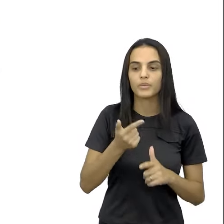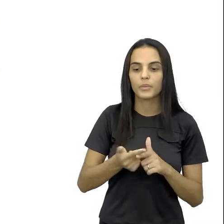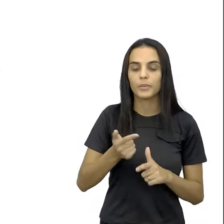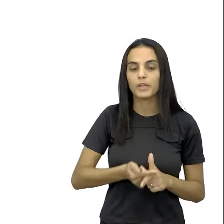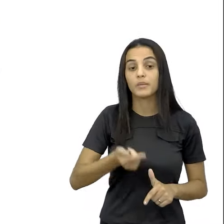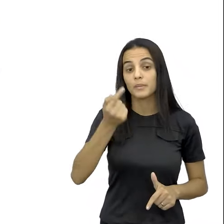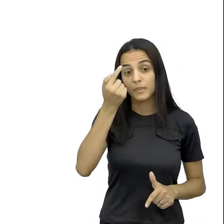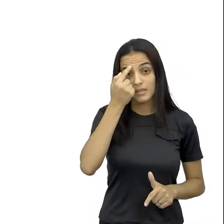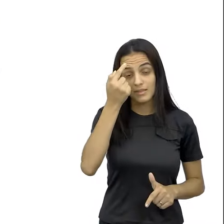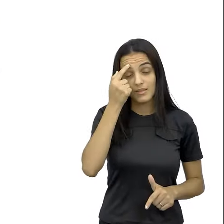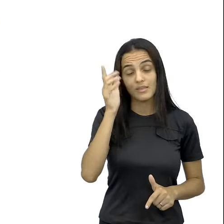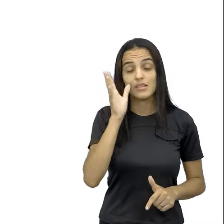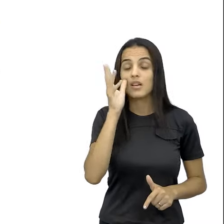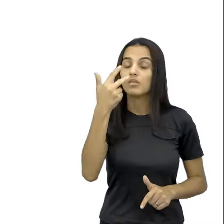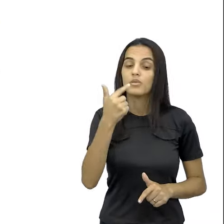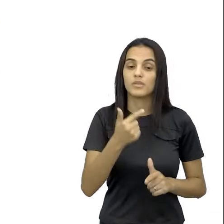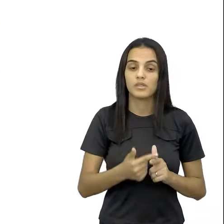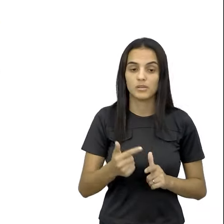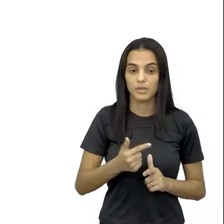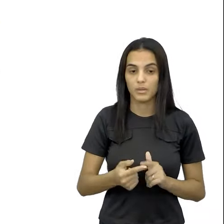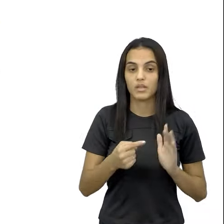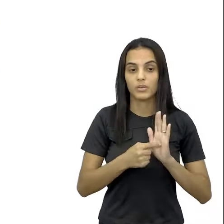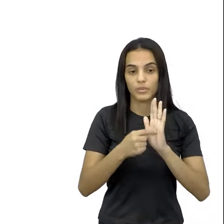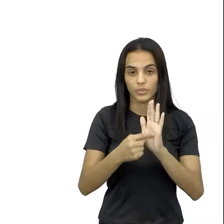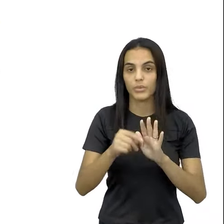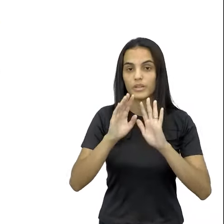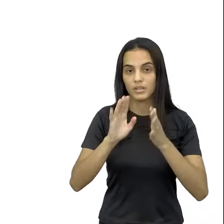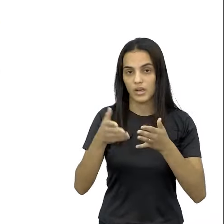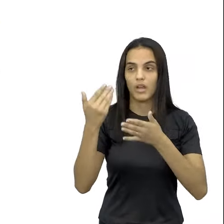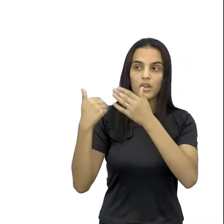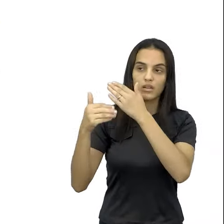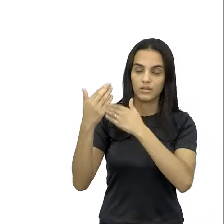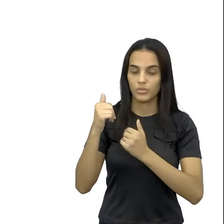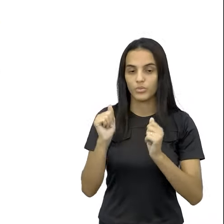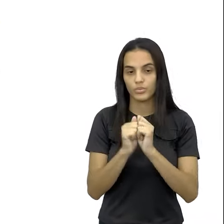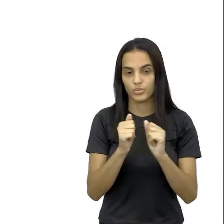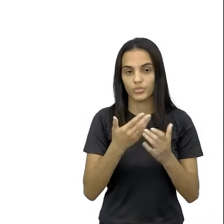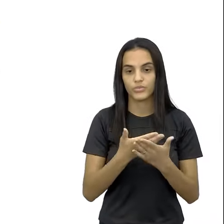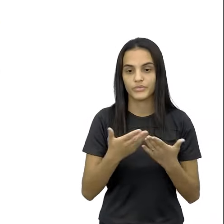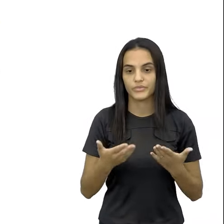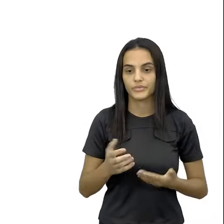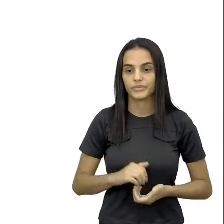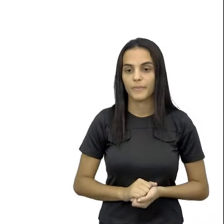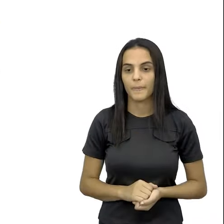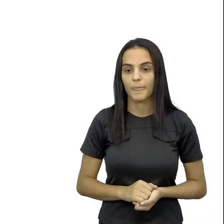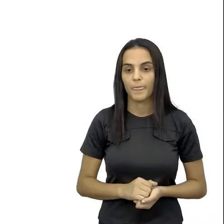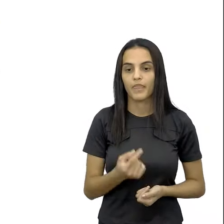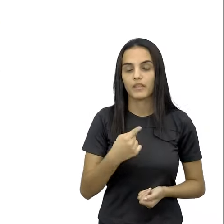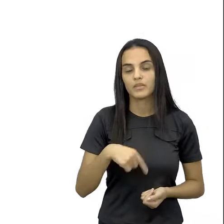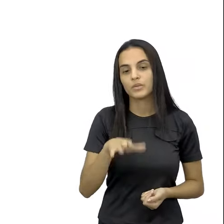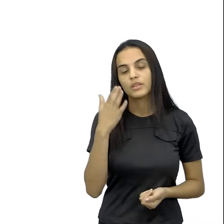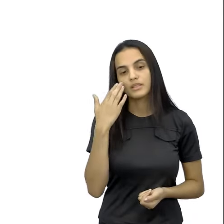ali na resolução de problemas que eu trouxe anteriormente com vocês, tá? E para a gente